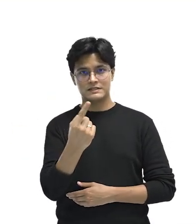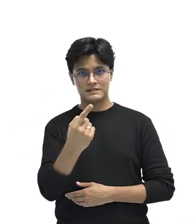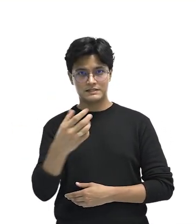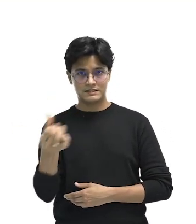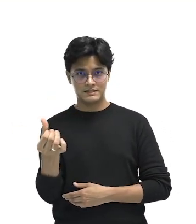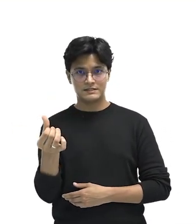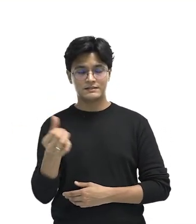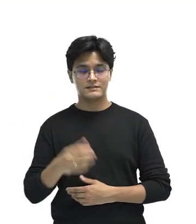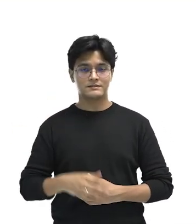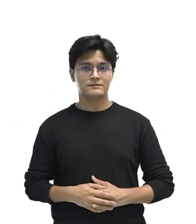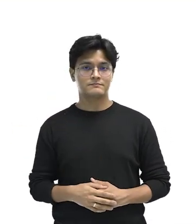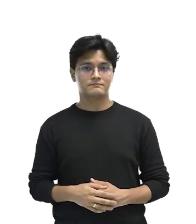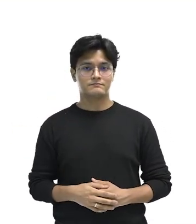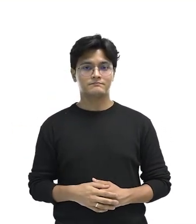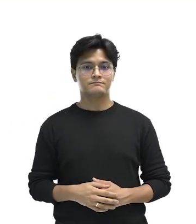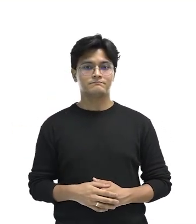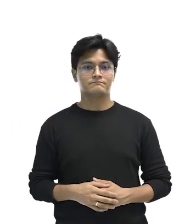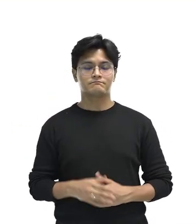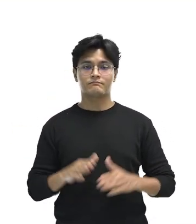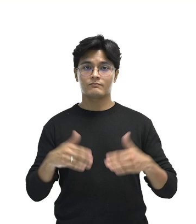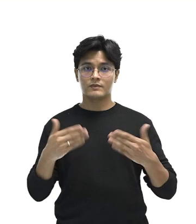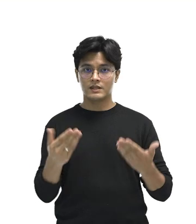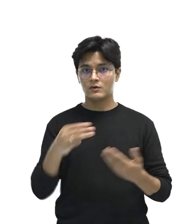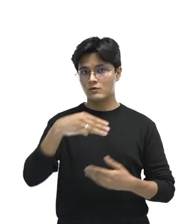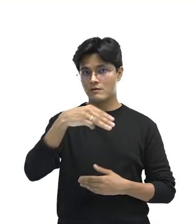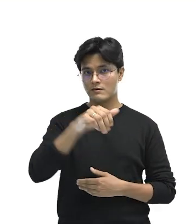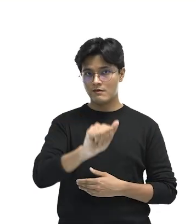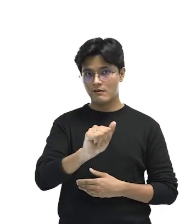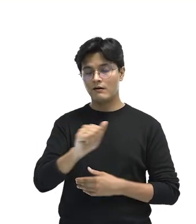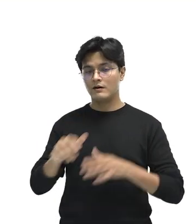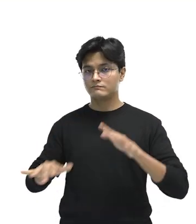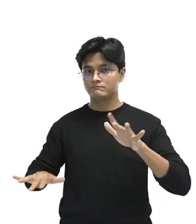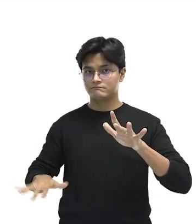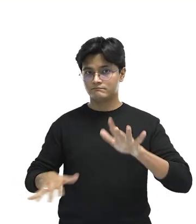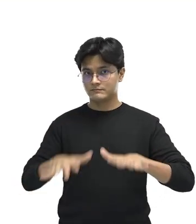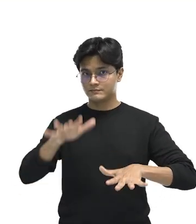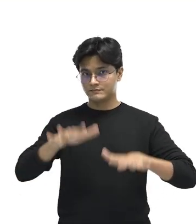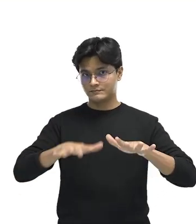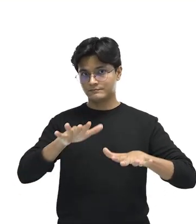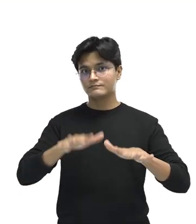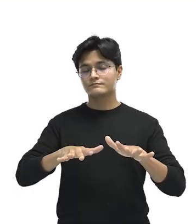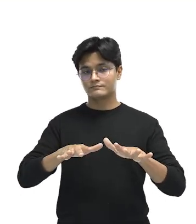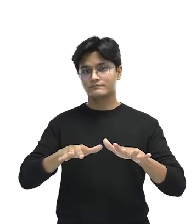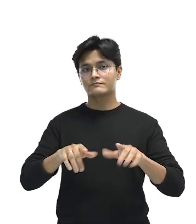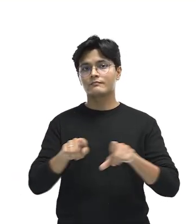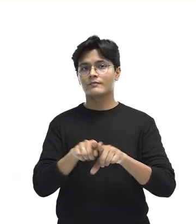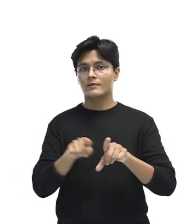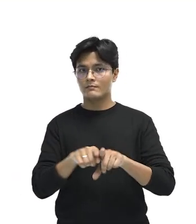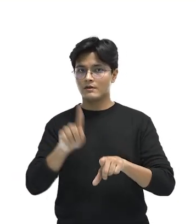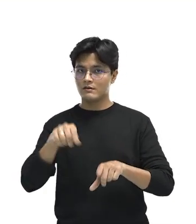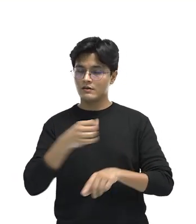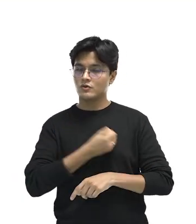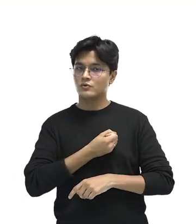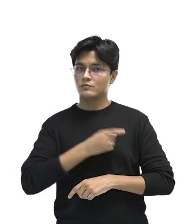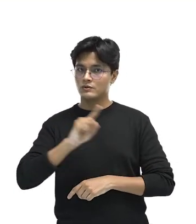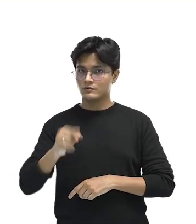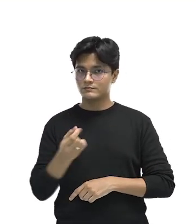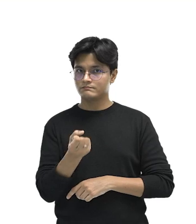média aritmética, nessa situação aí, ó, será também um número decimal,